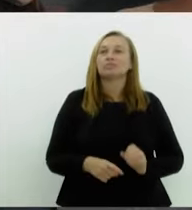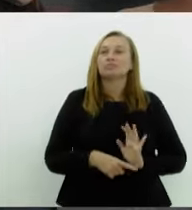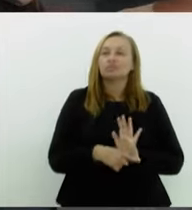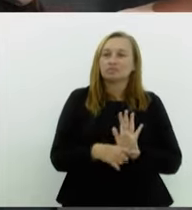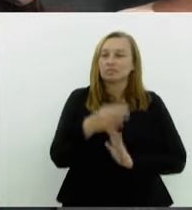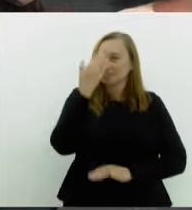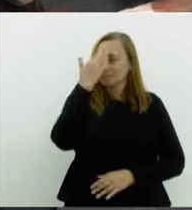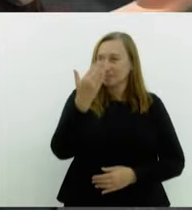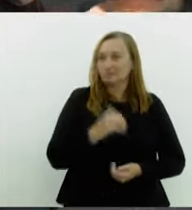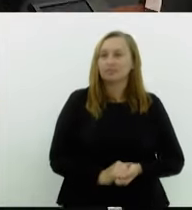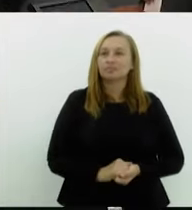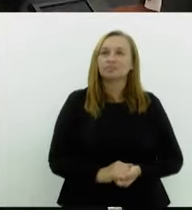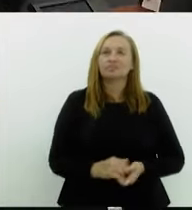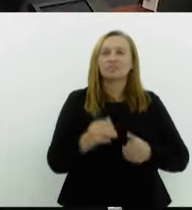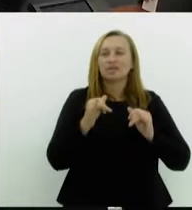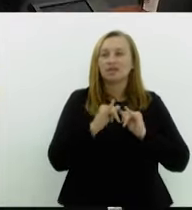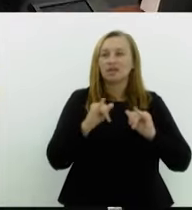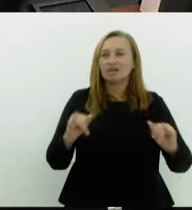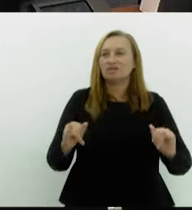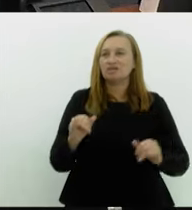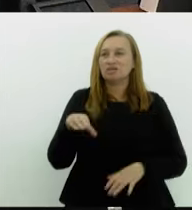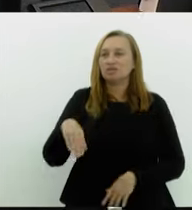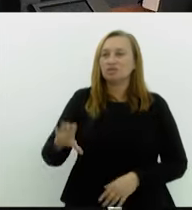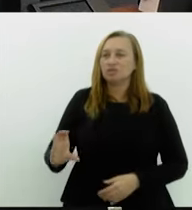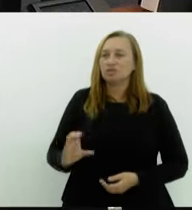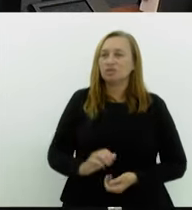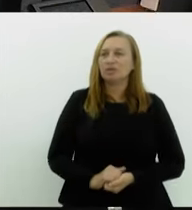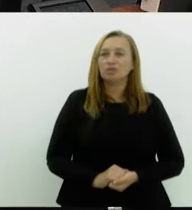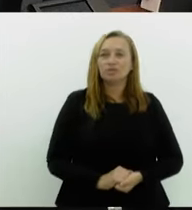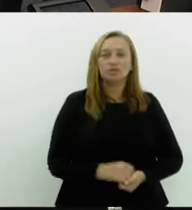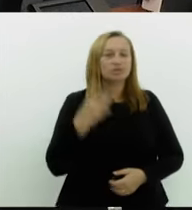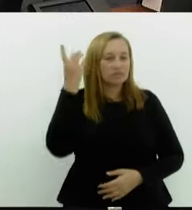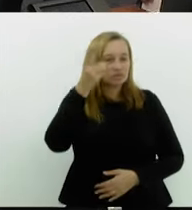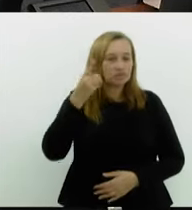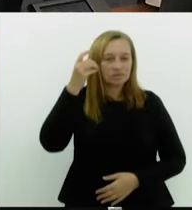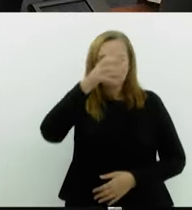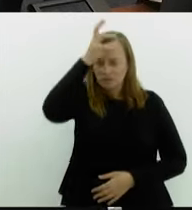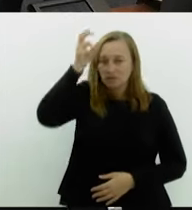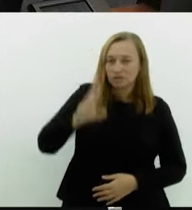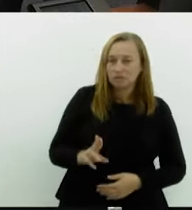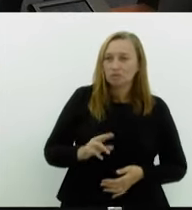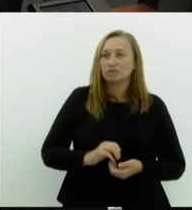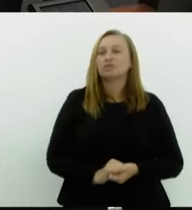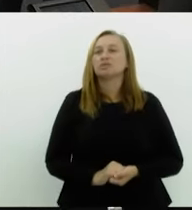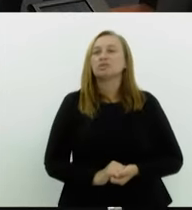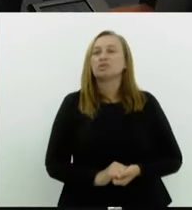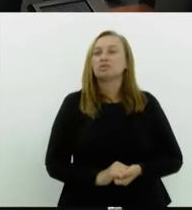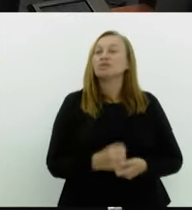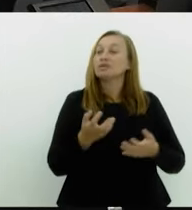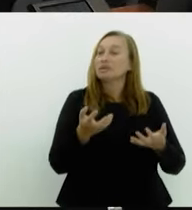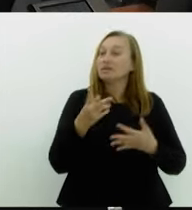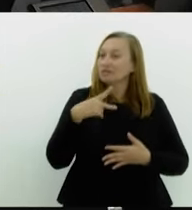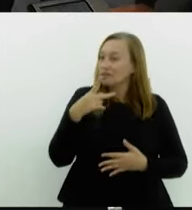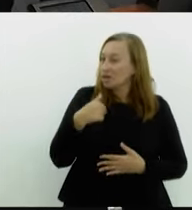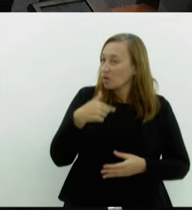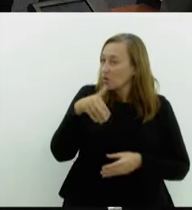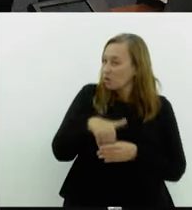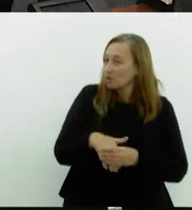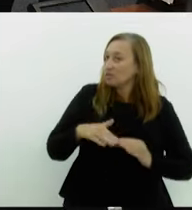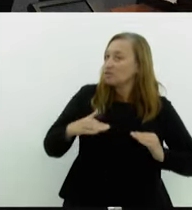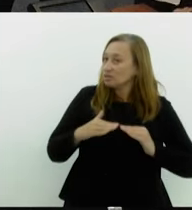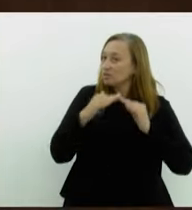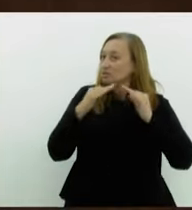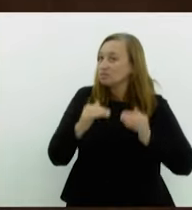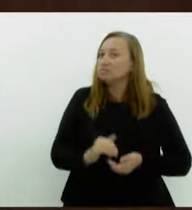obrigado. Para declarar, presidente. Deputada Tia Ju, quero dizer que eu votei